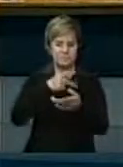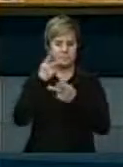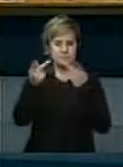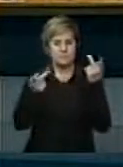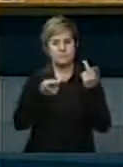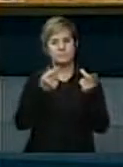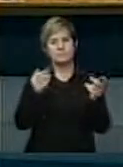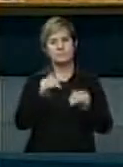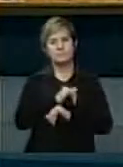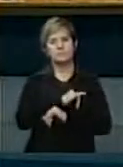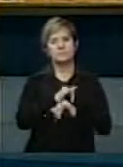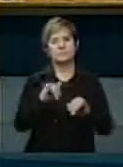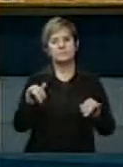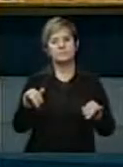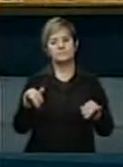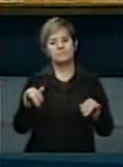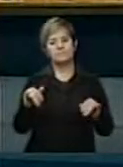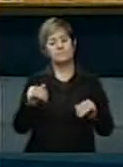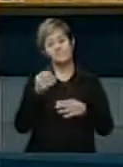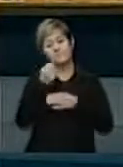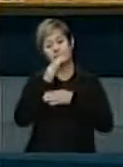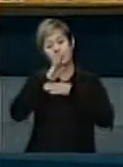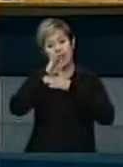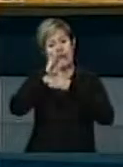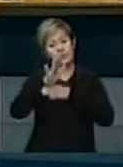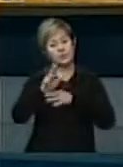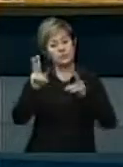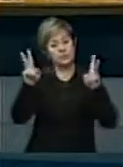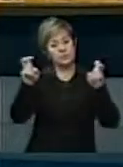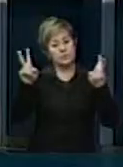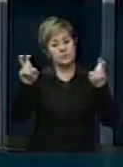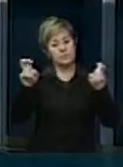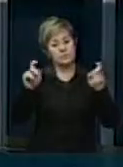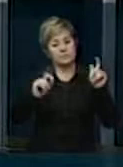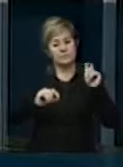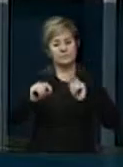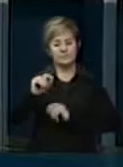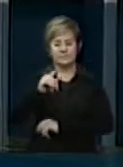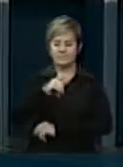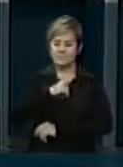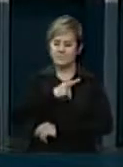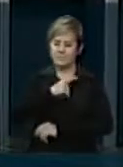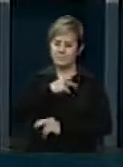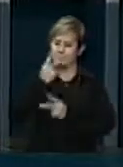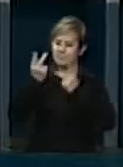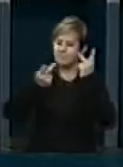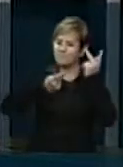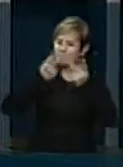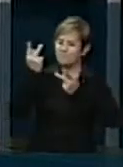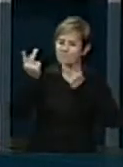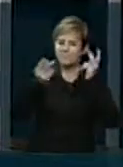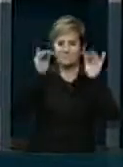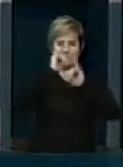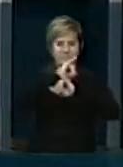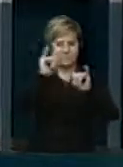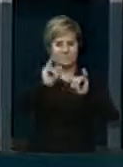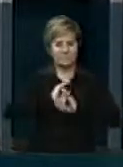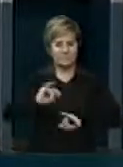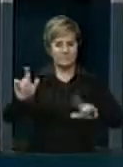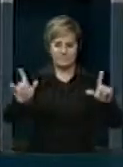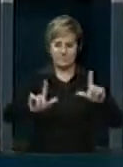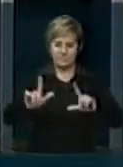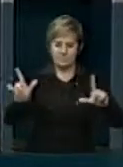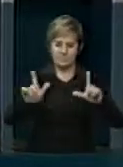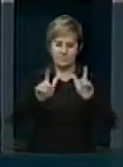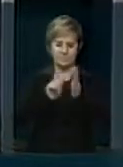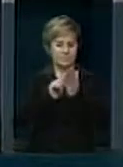presidente, uma breve contribuição sobre um assunto que tem permeado a imprensa, a